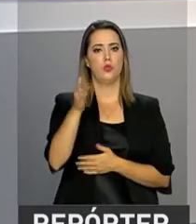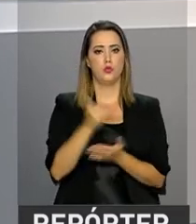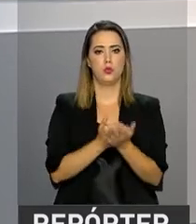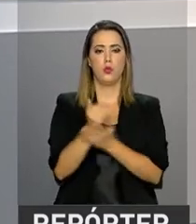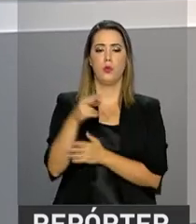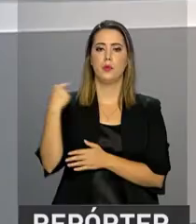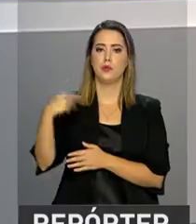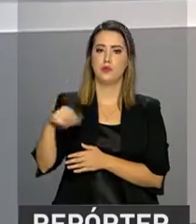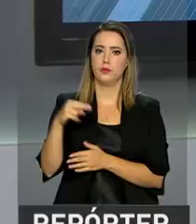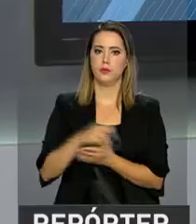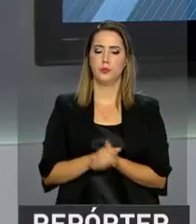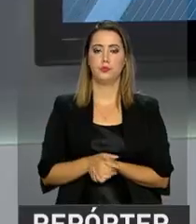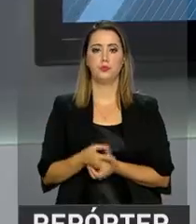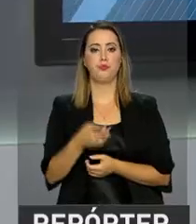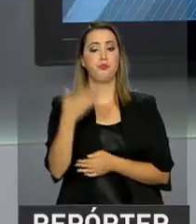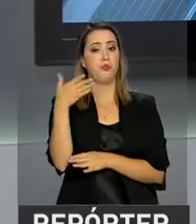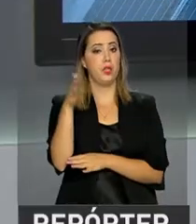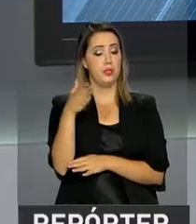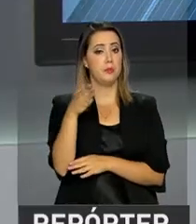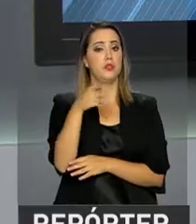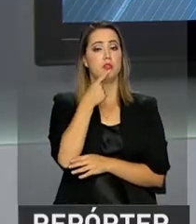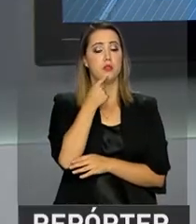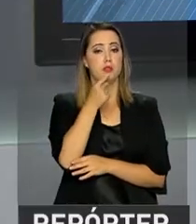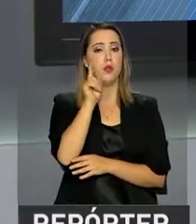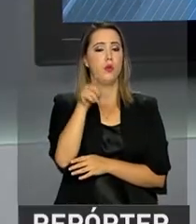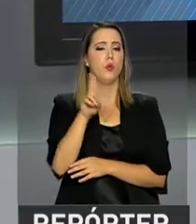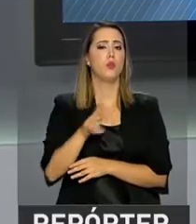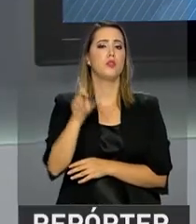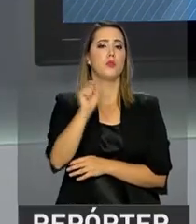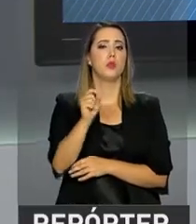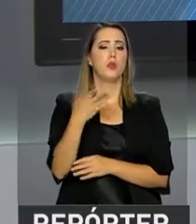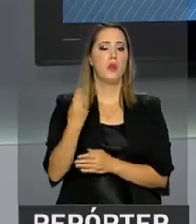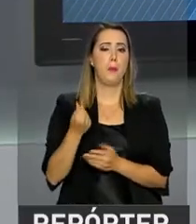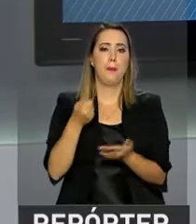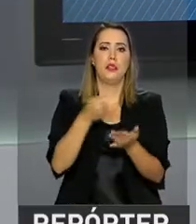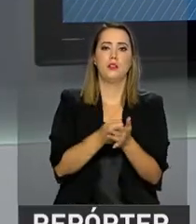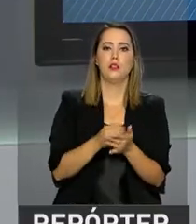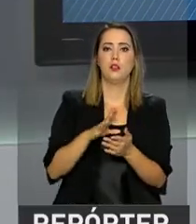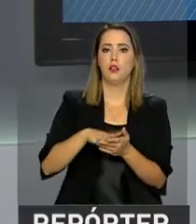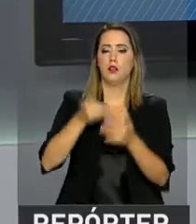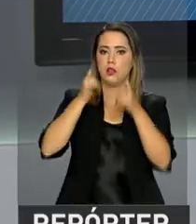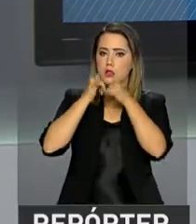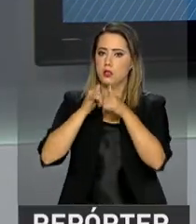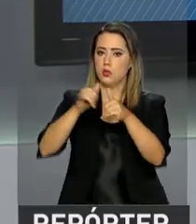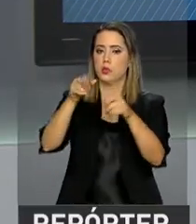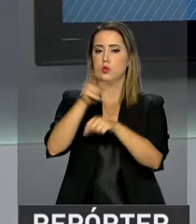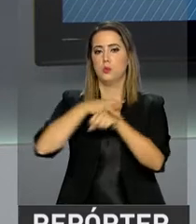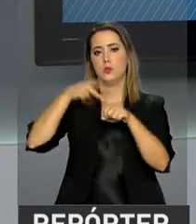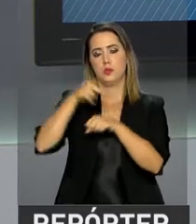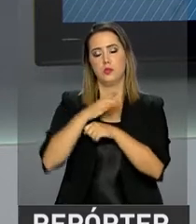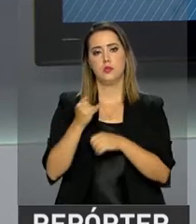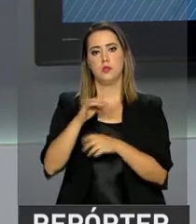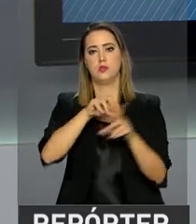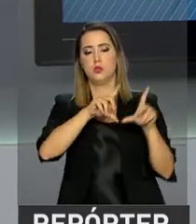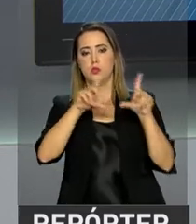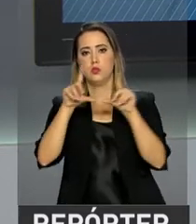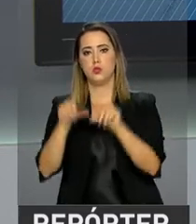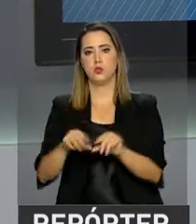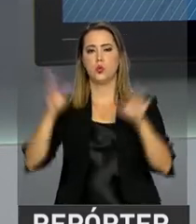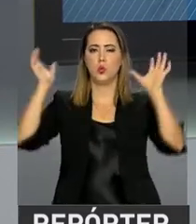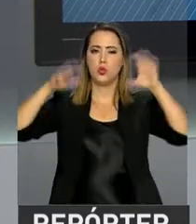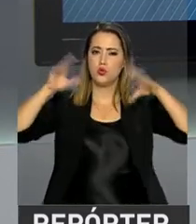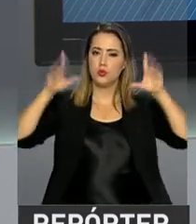em novembro bandeiras tarifárias são usadas para cobrir o aumento na geração de energia no país quando cai o nível das